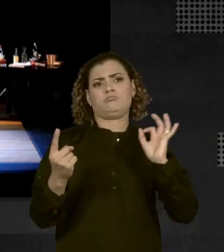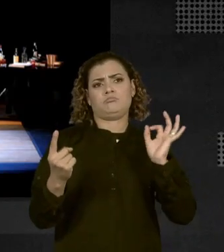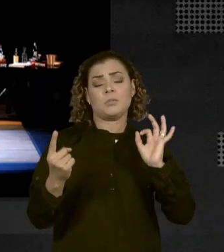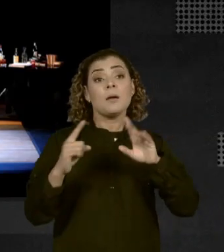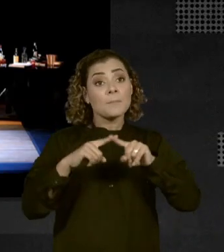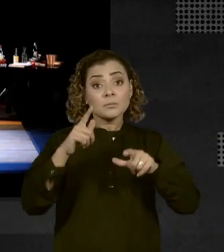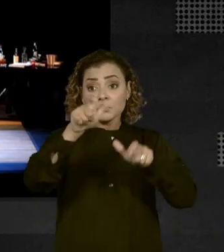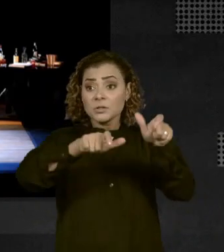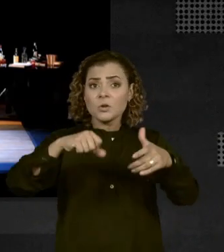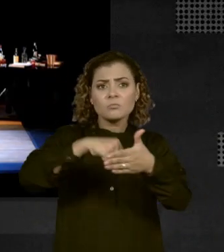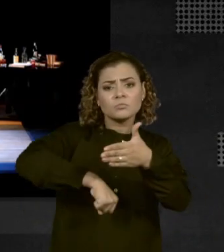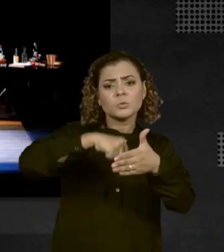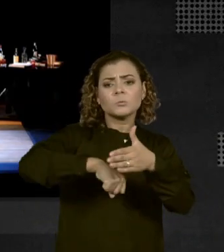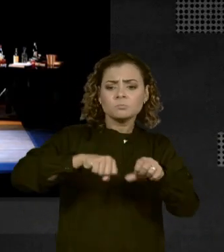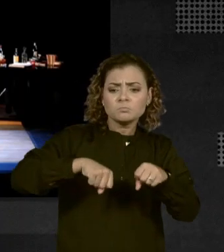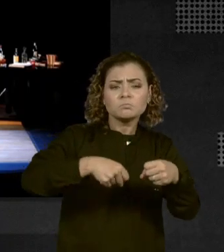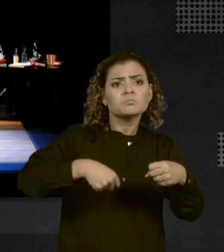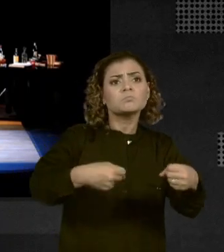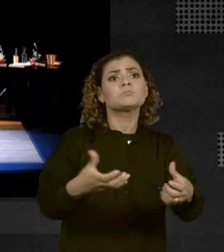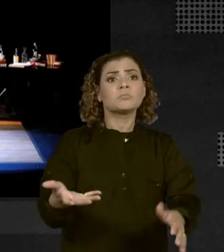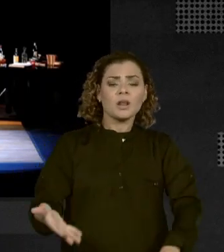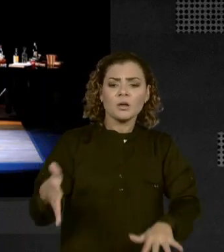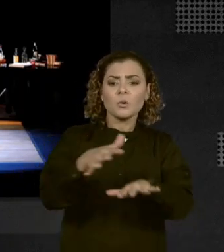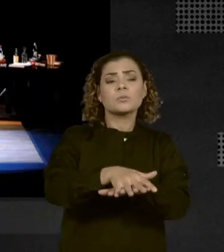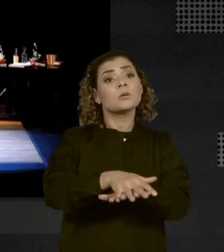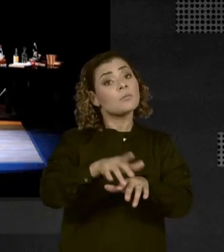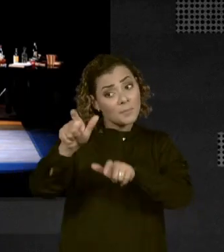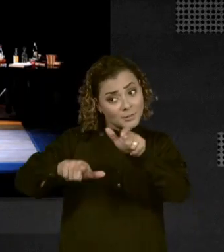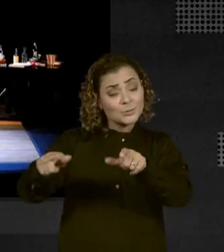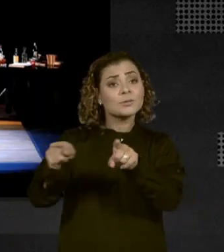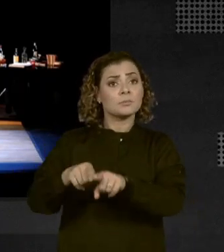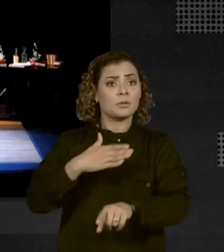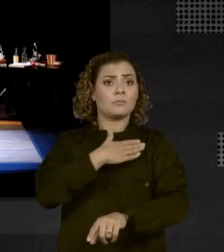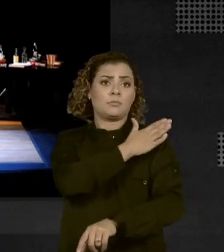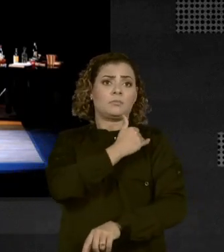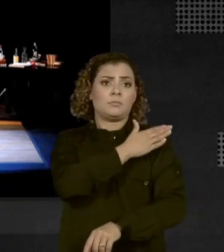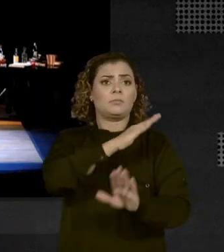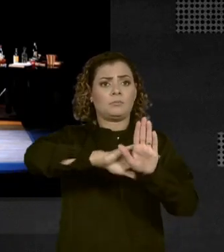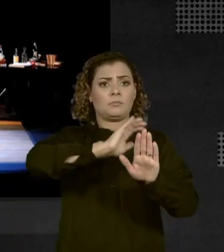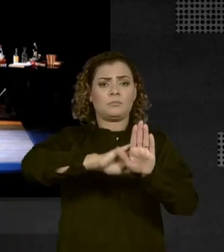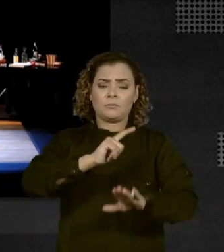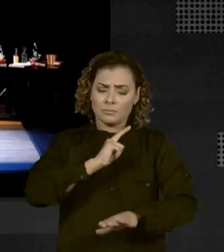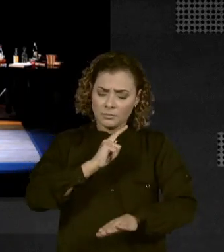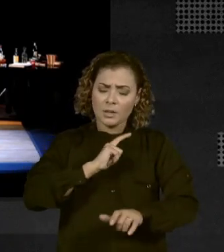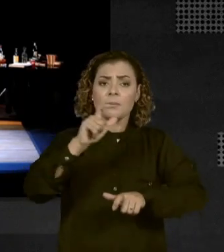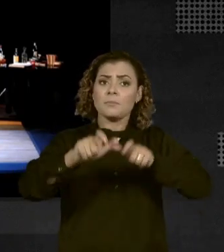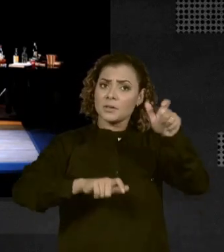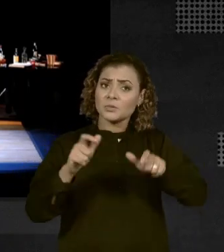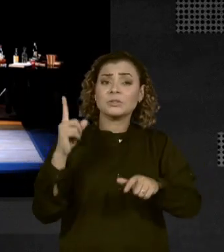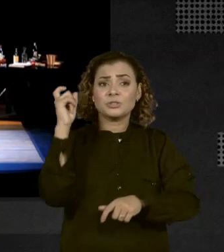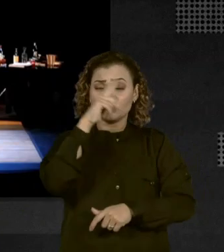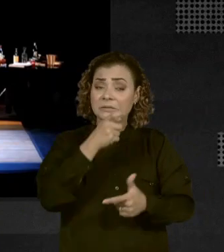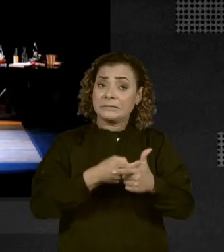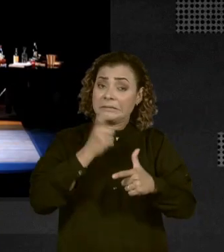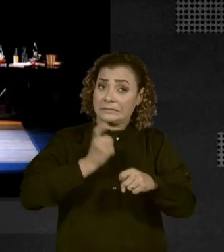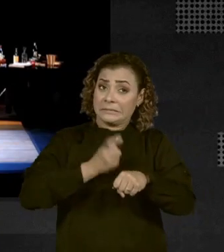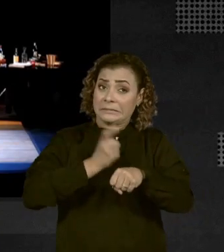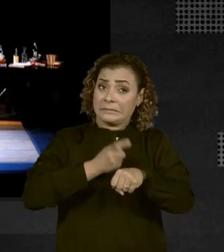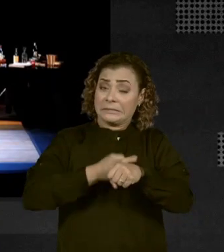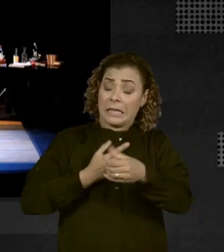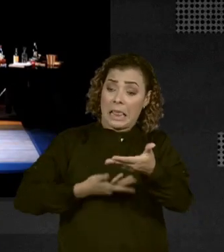estávamos falando de tudo que precisa ser incluído, né? E como que também as próprias pessoas